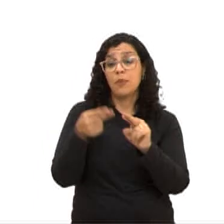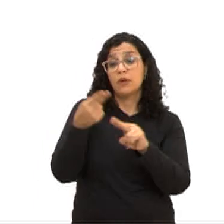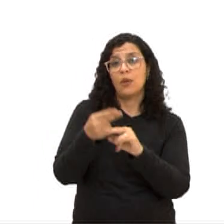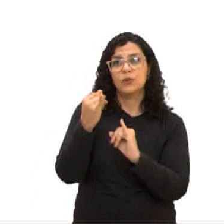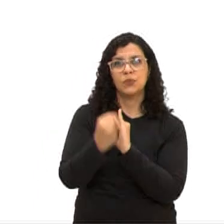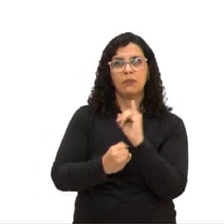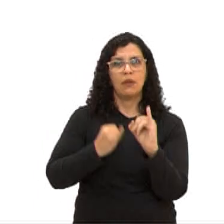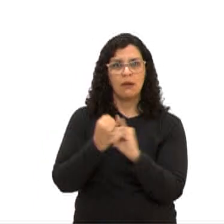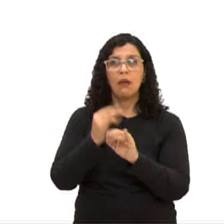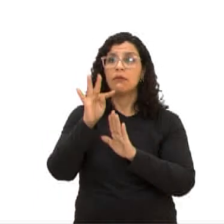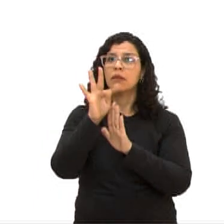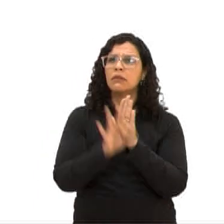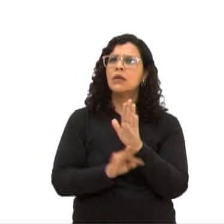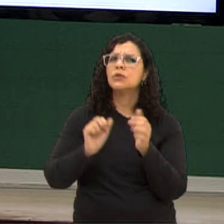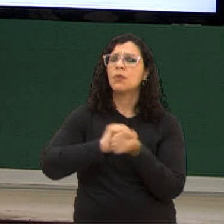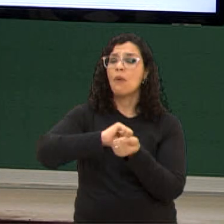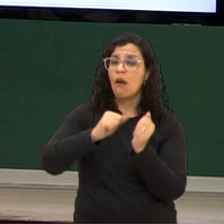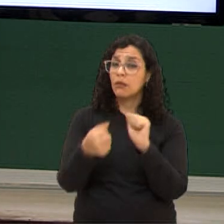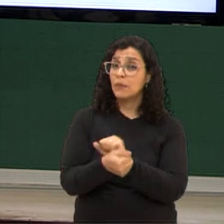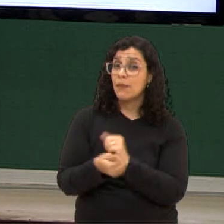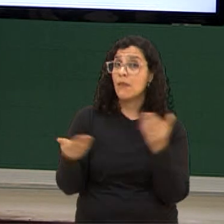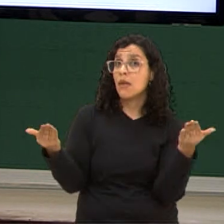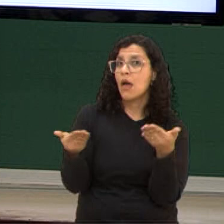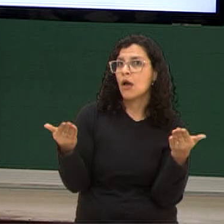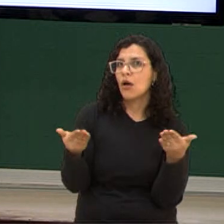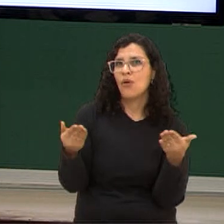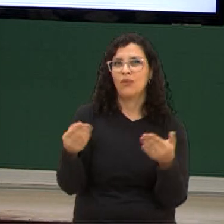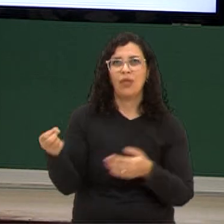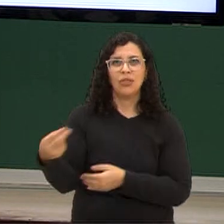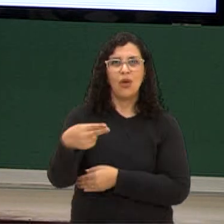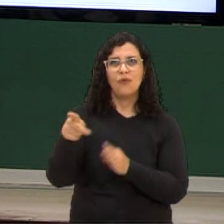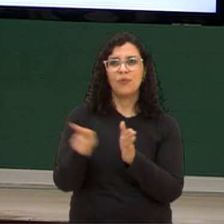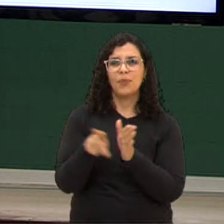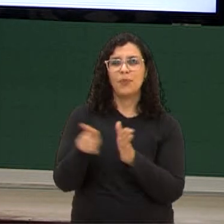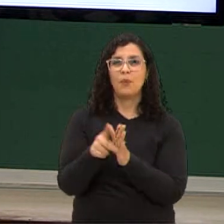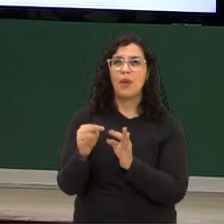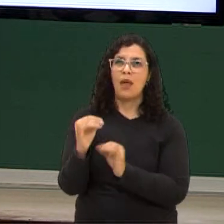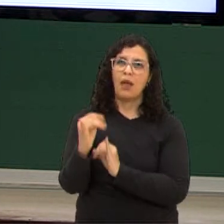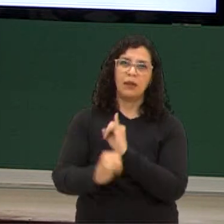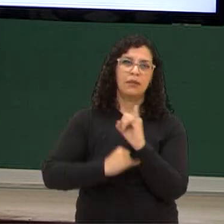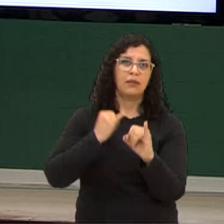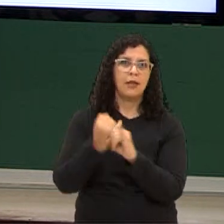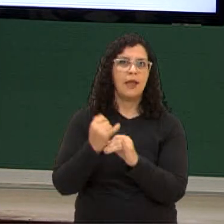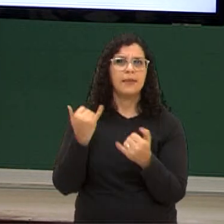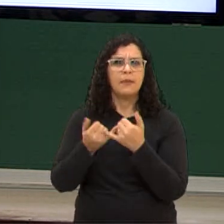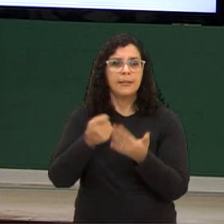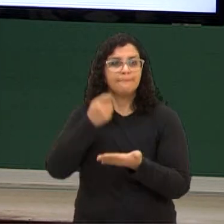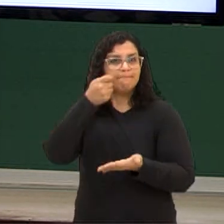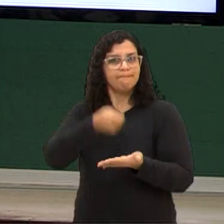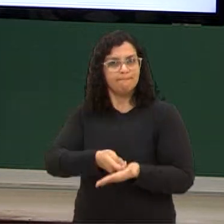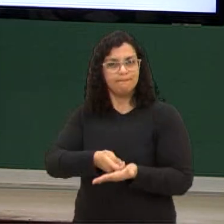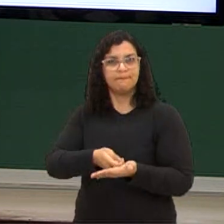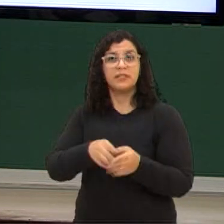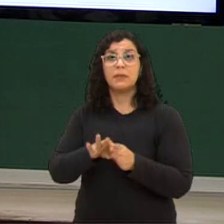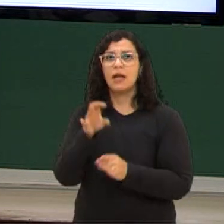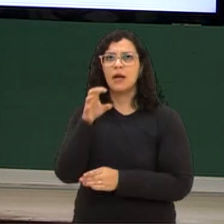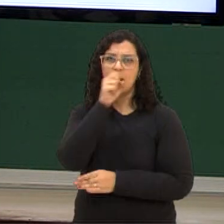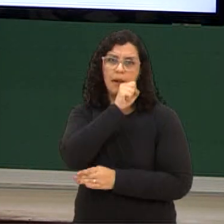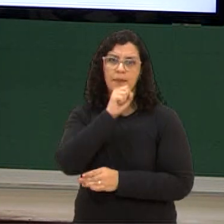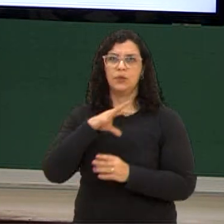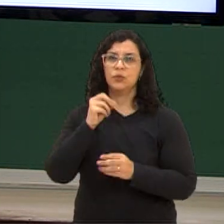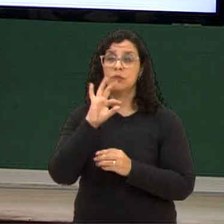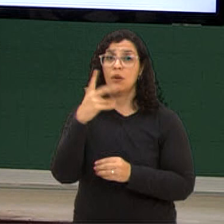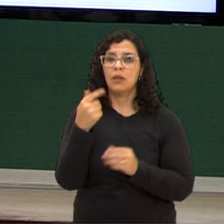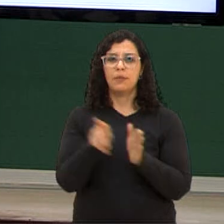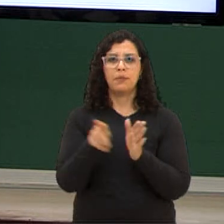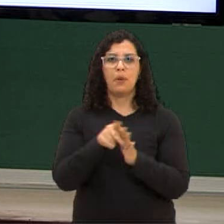são gêneros textuais adaptados a uma nova realidade imposta pelo uso da internet. Essa realidade ali que eu comentei, que é essa rapidez que é